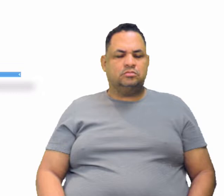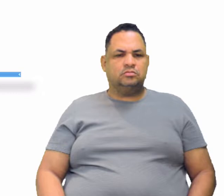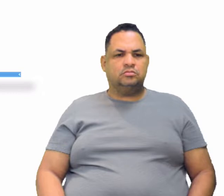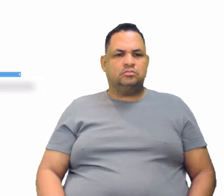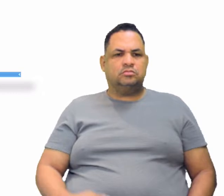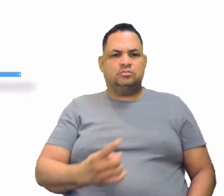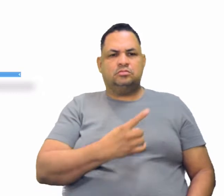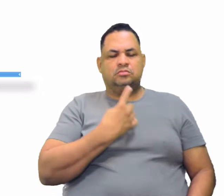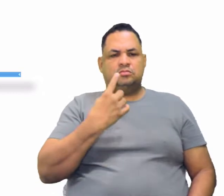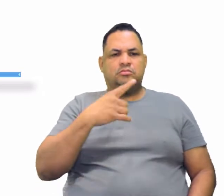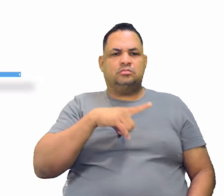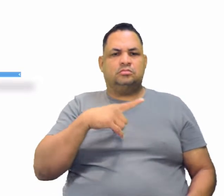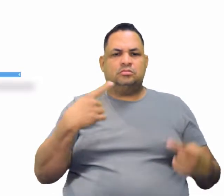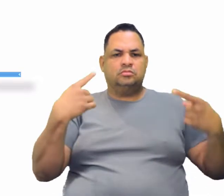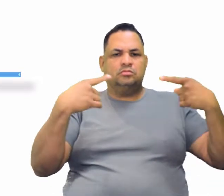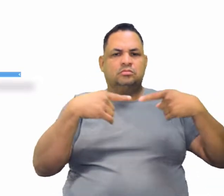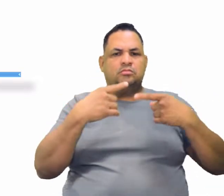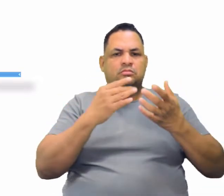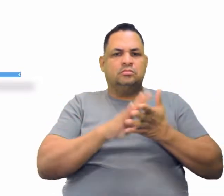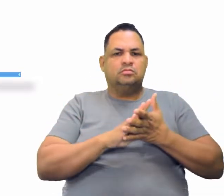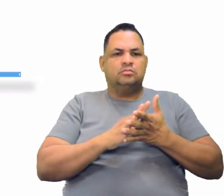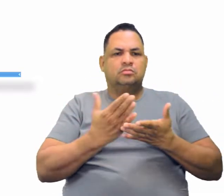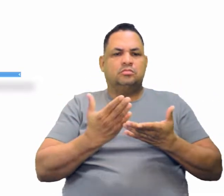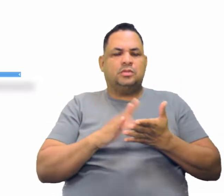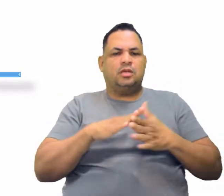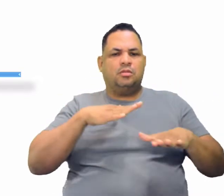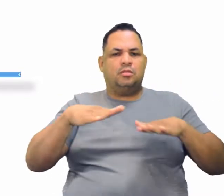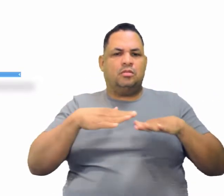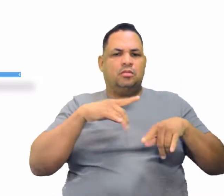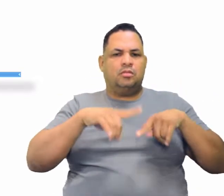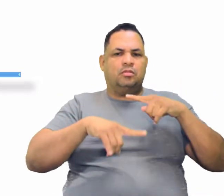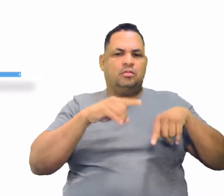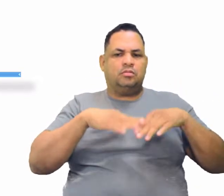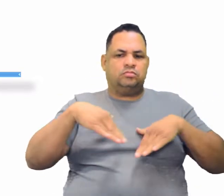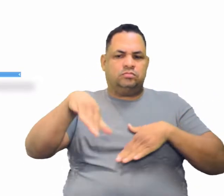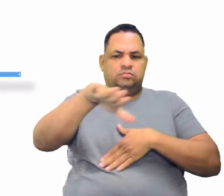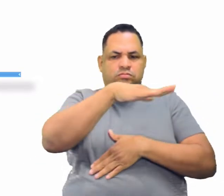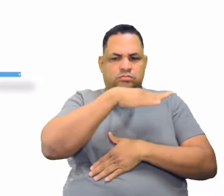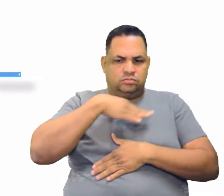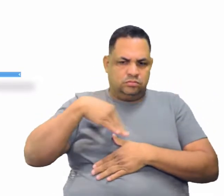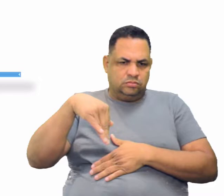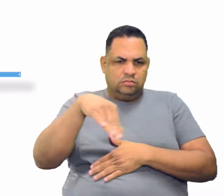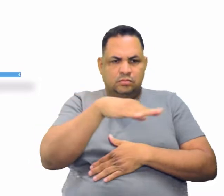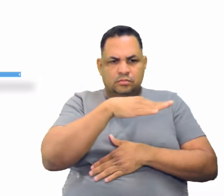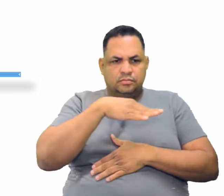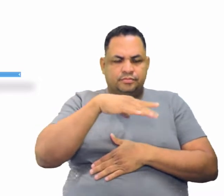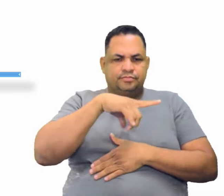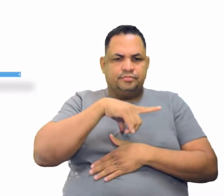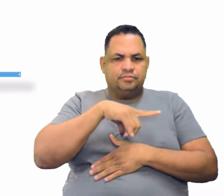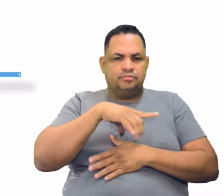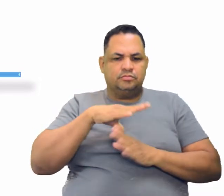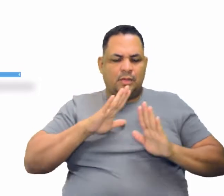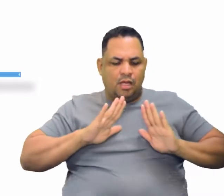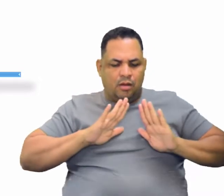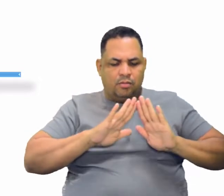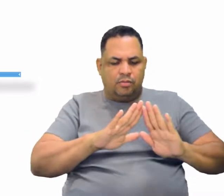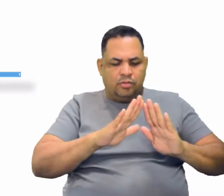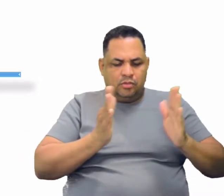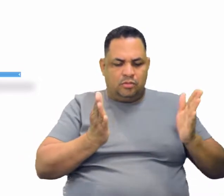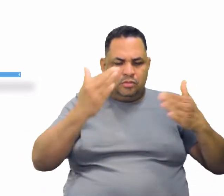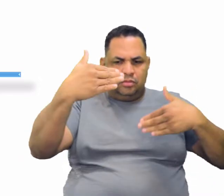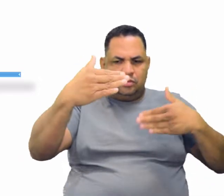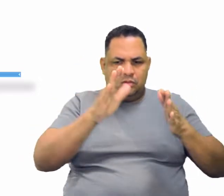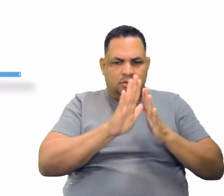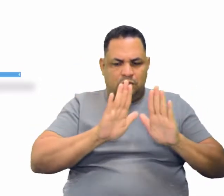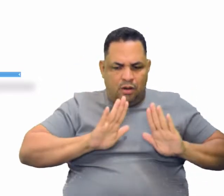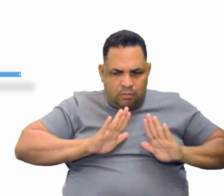como nós falamos, se opõe à tendência do movimento do corpo sobre a superfície. Né? Tenta empurrar uma caixa no asfalto para você